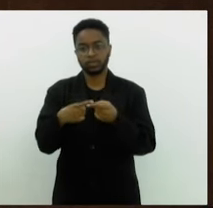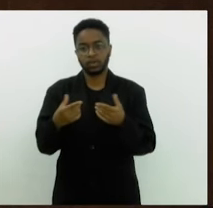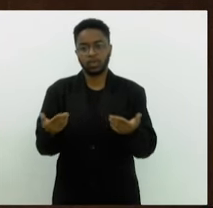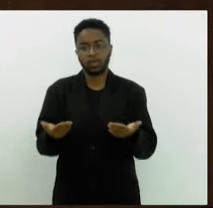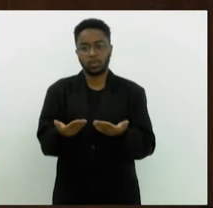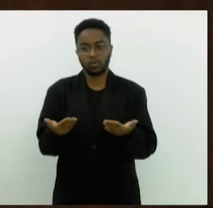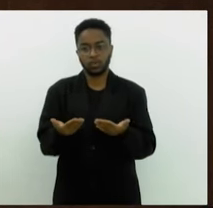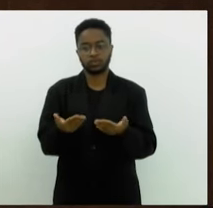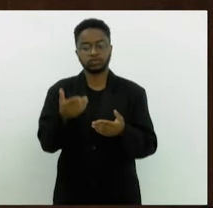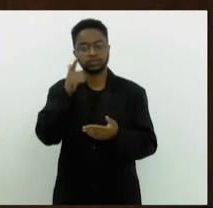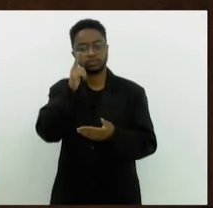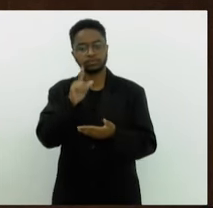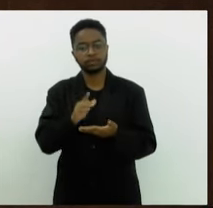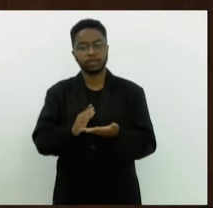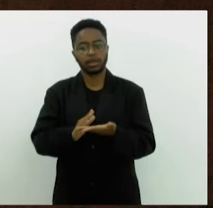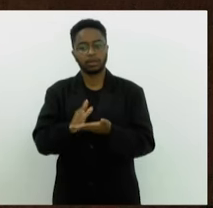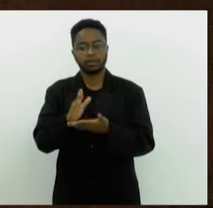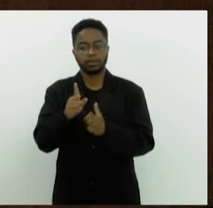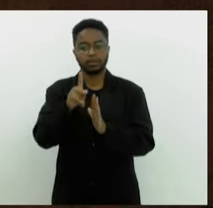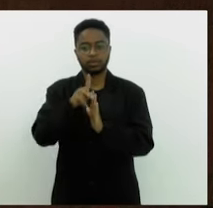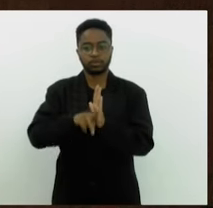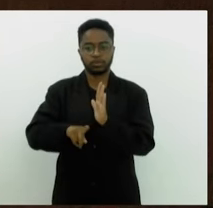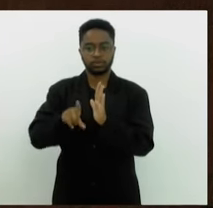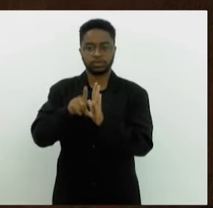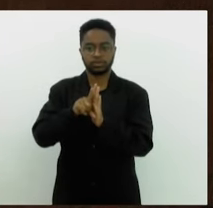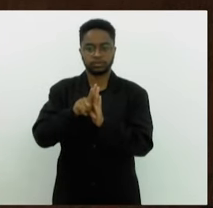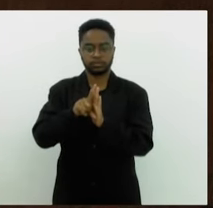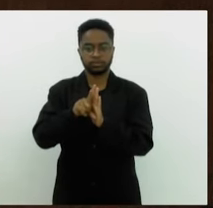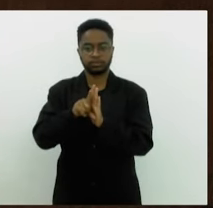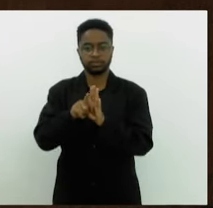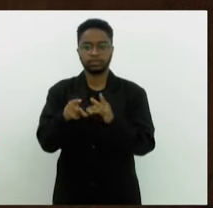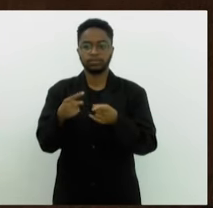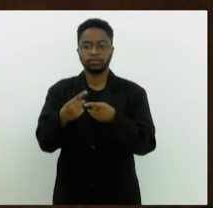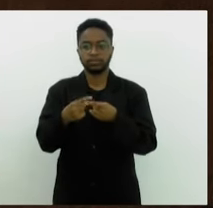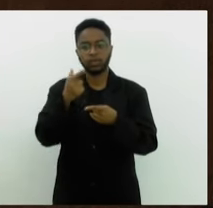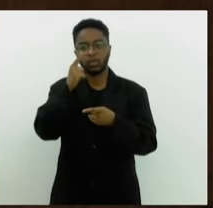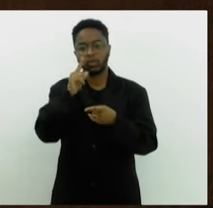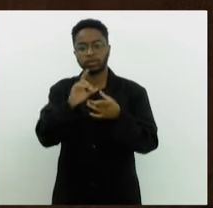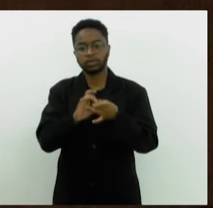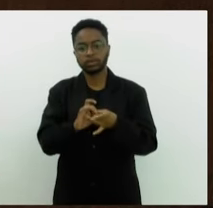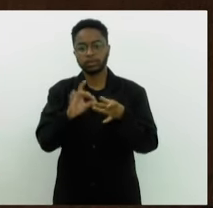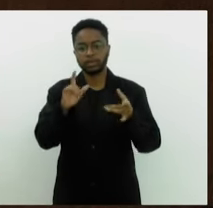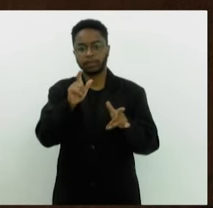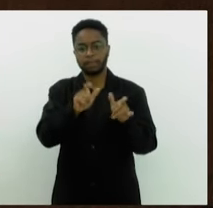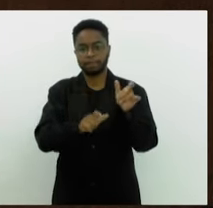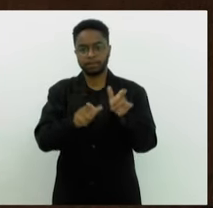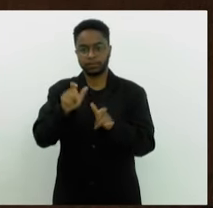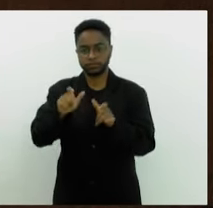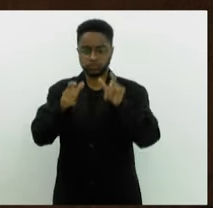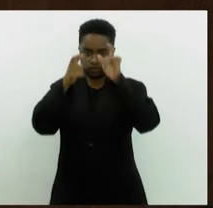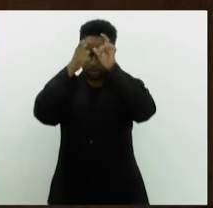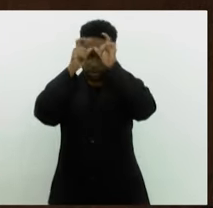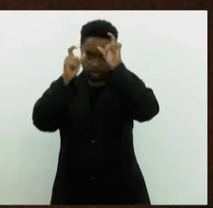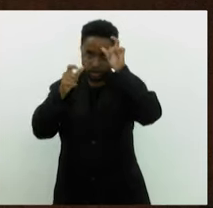hoje aprovado, então, esse projeto de lei para permitir à pessoa com transtorno do